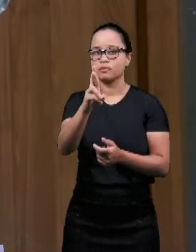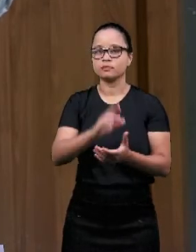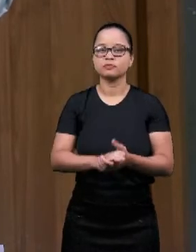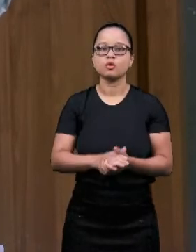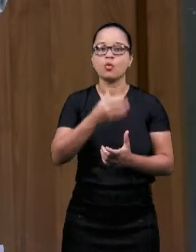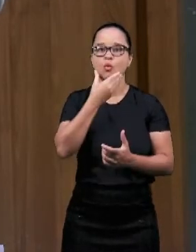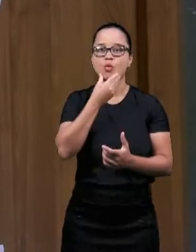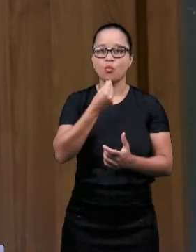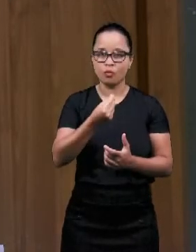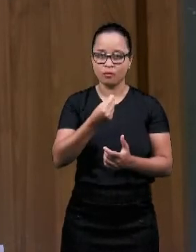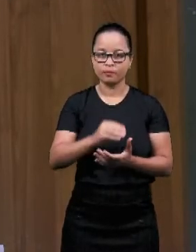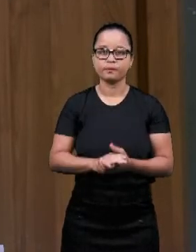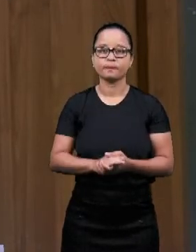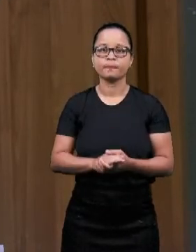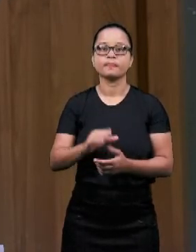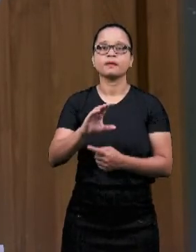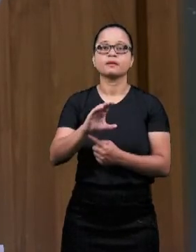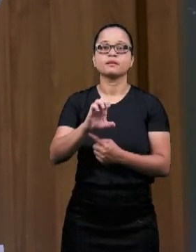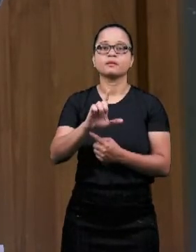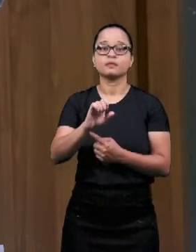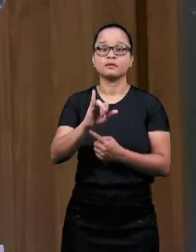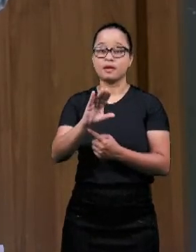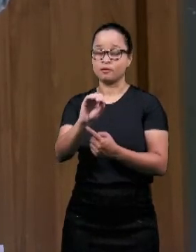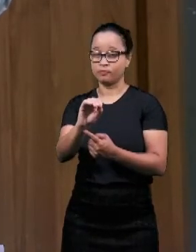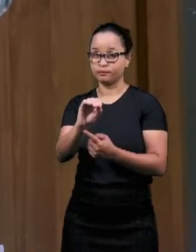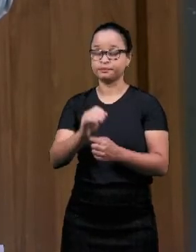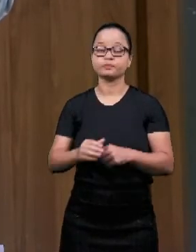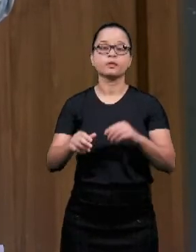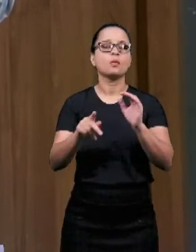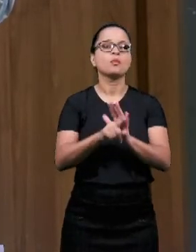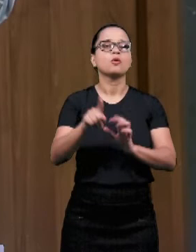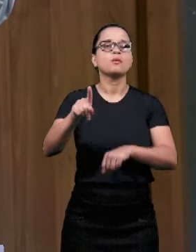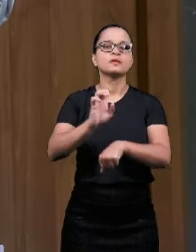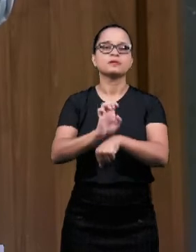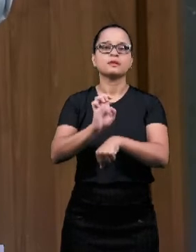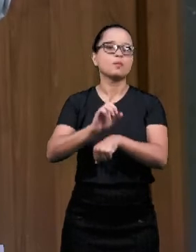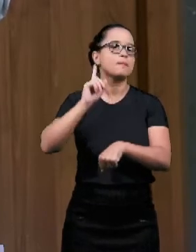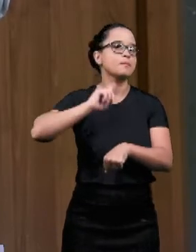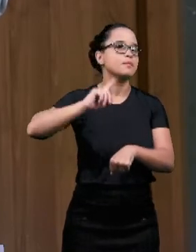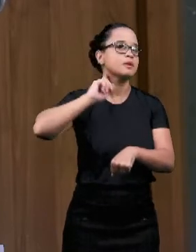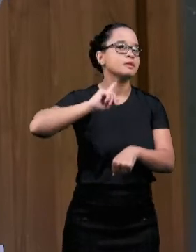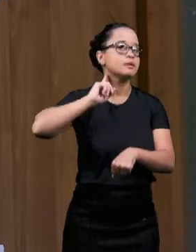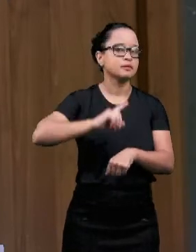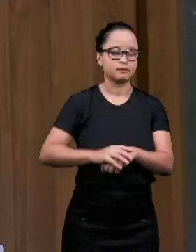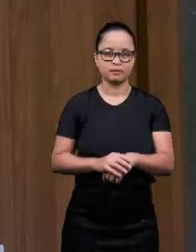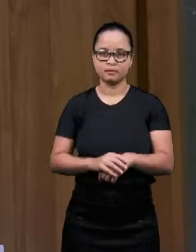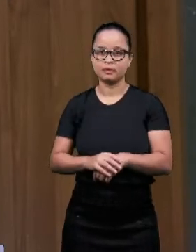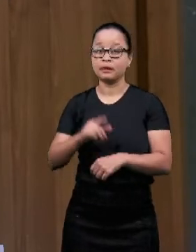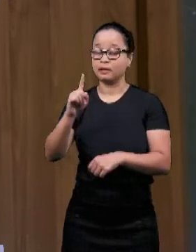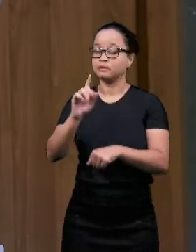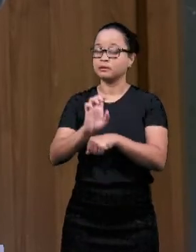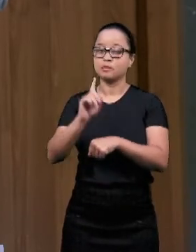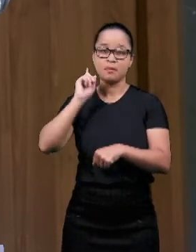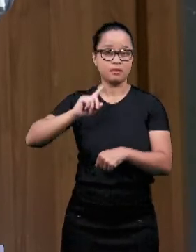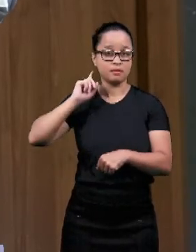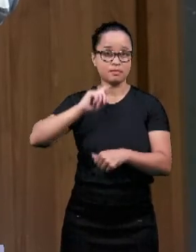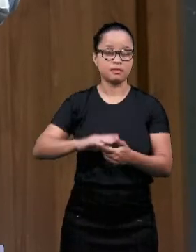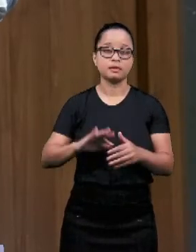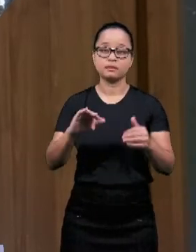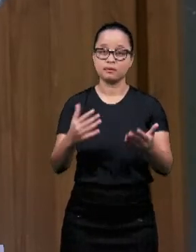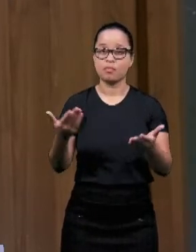irmão Célio Luiz. Ele é do estado de Minas Gerais. Ele é da cidade de Ibirité, no estado de Minas Gerais. E nós